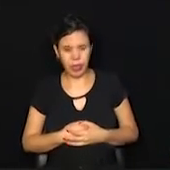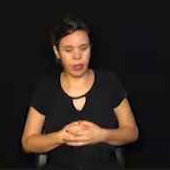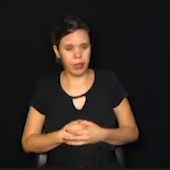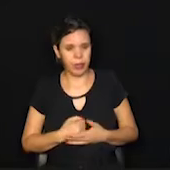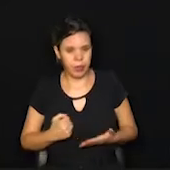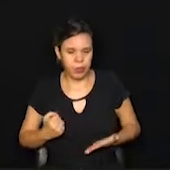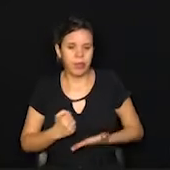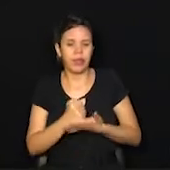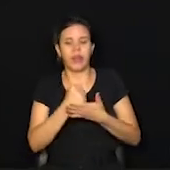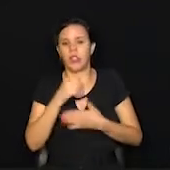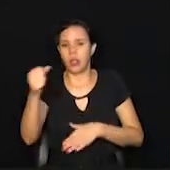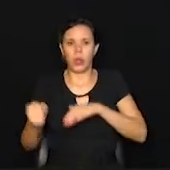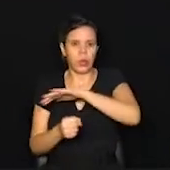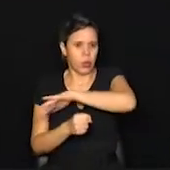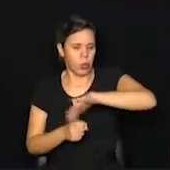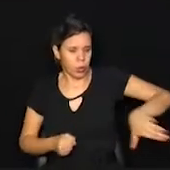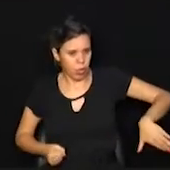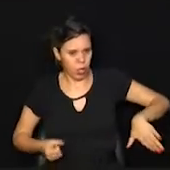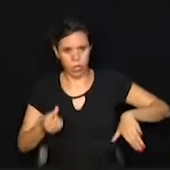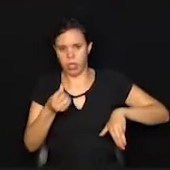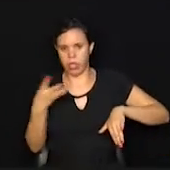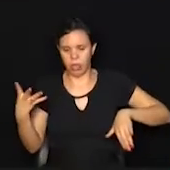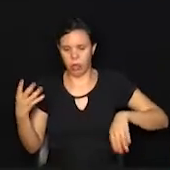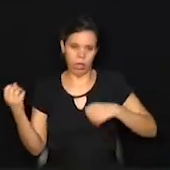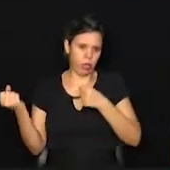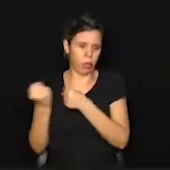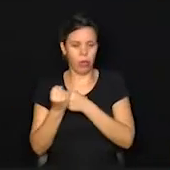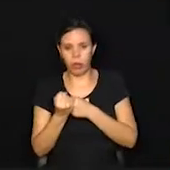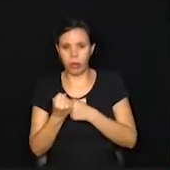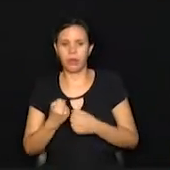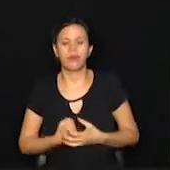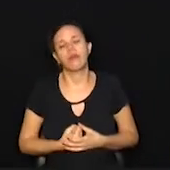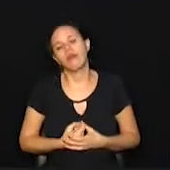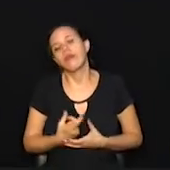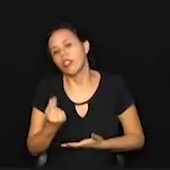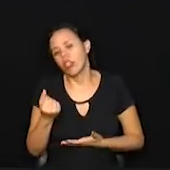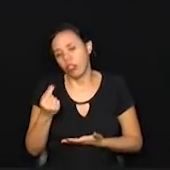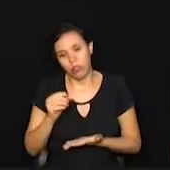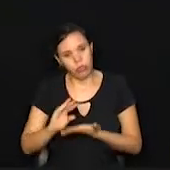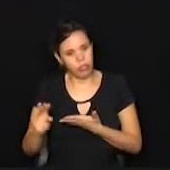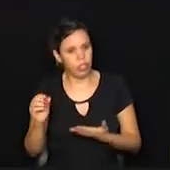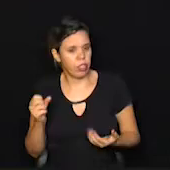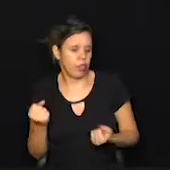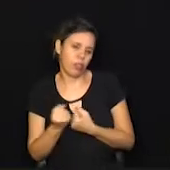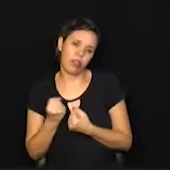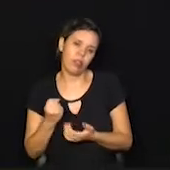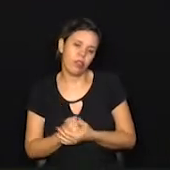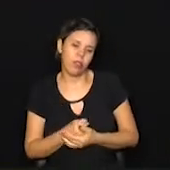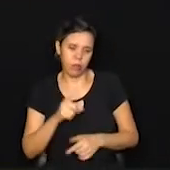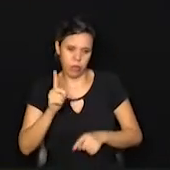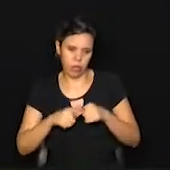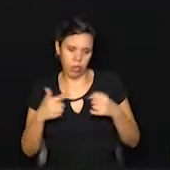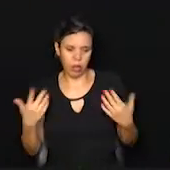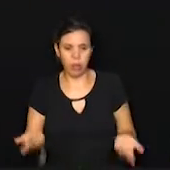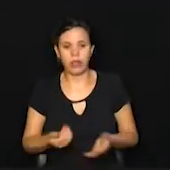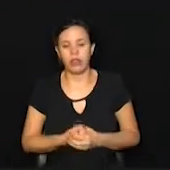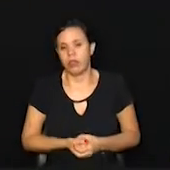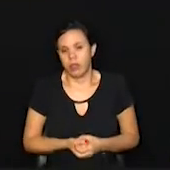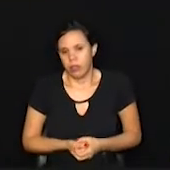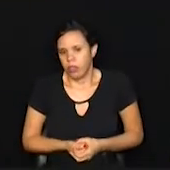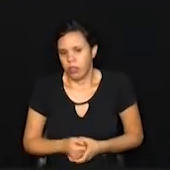aplaudiu o golpe de 64 e apoio apoiou com dinheiro apoiou materialmente